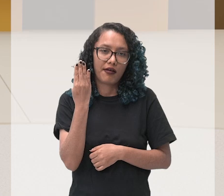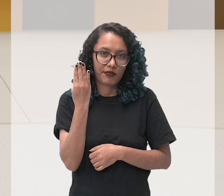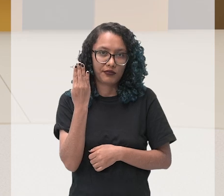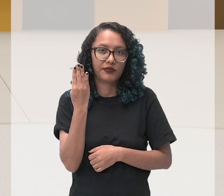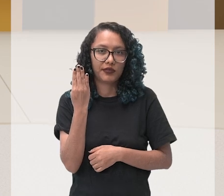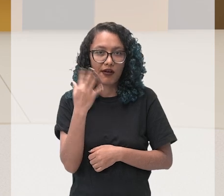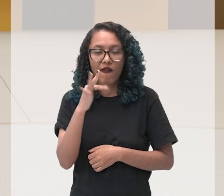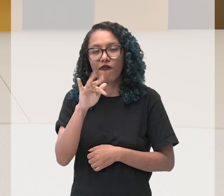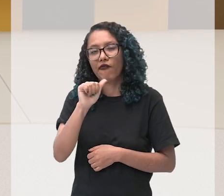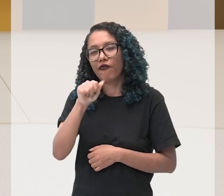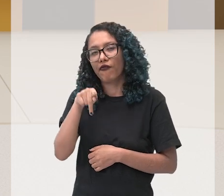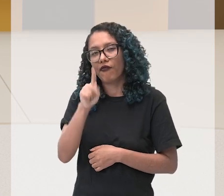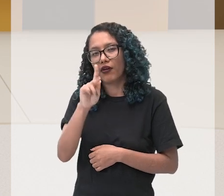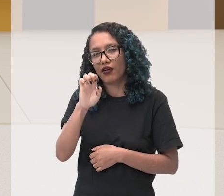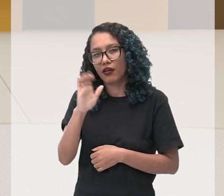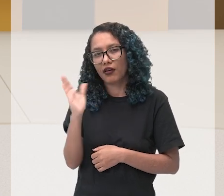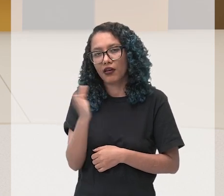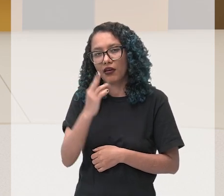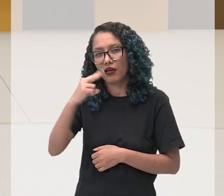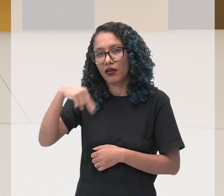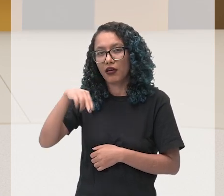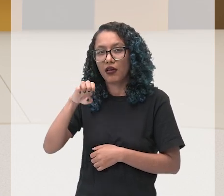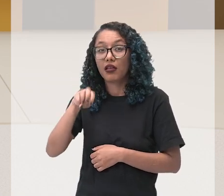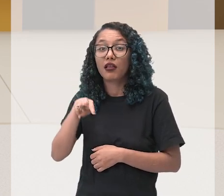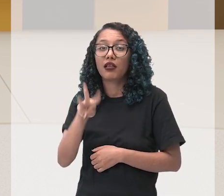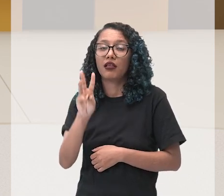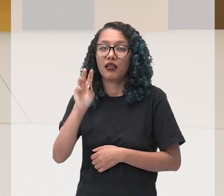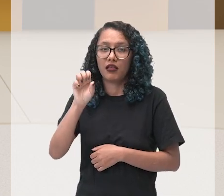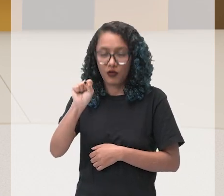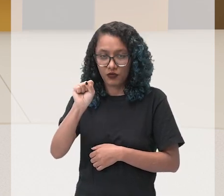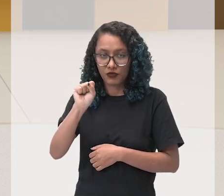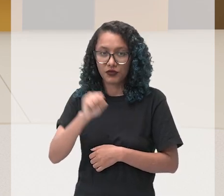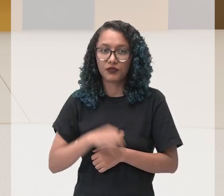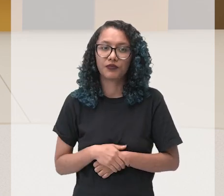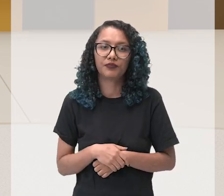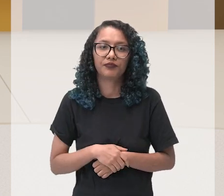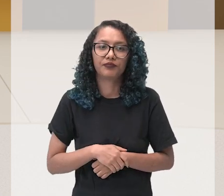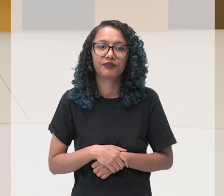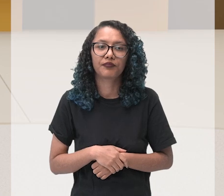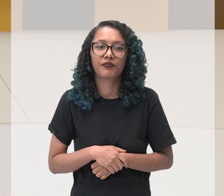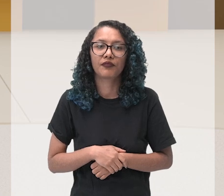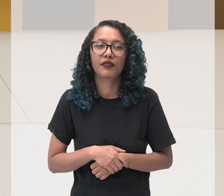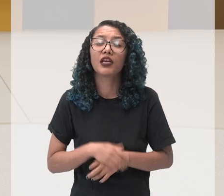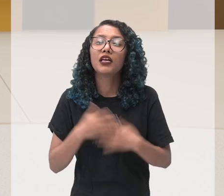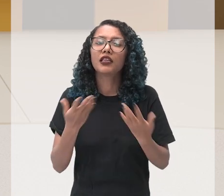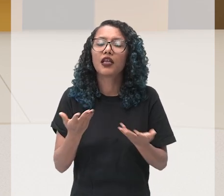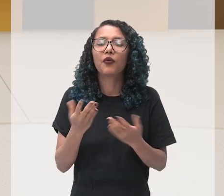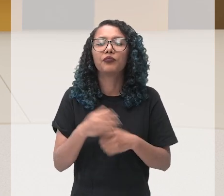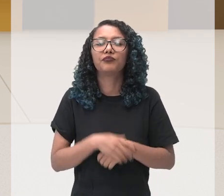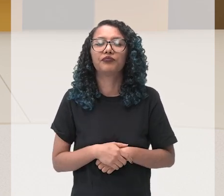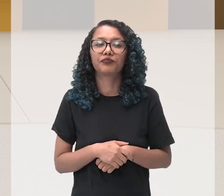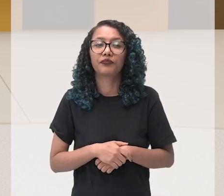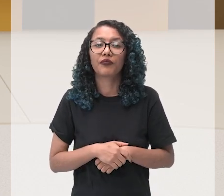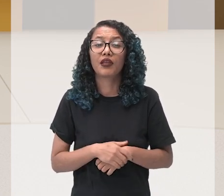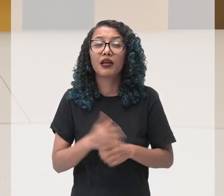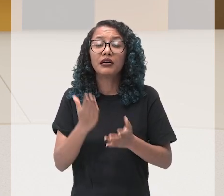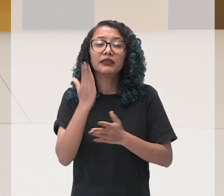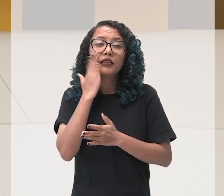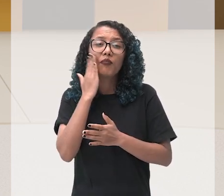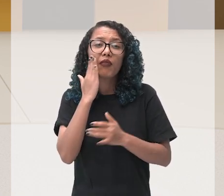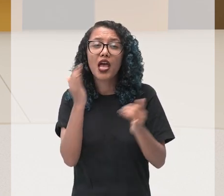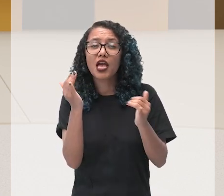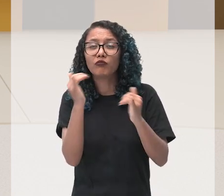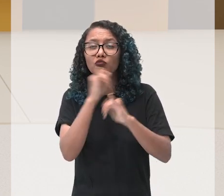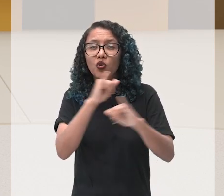de uma fake news. E aí fica a questão, como saber, como checar o que é